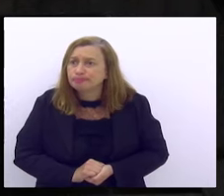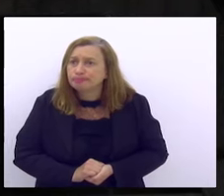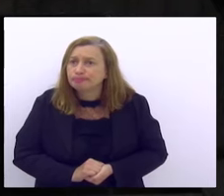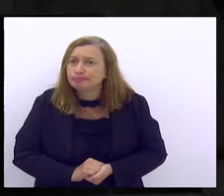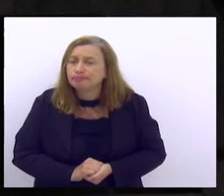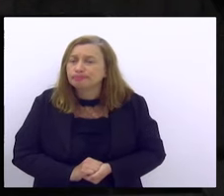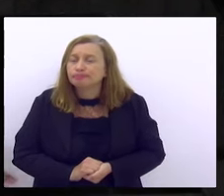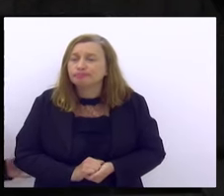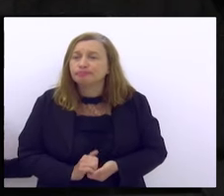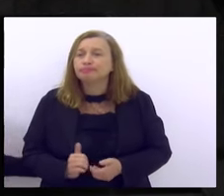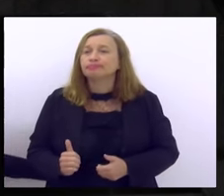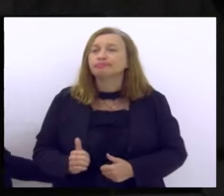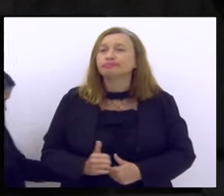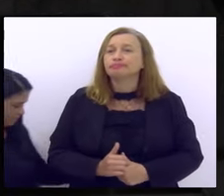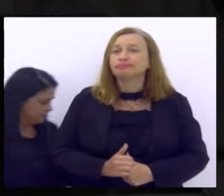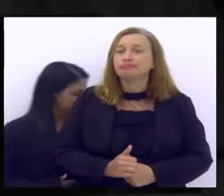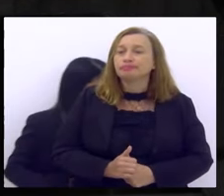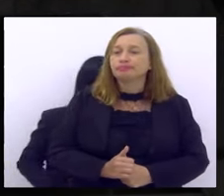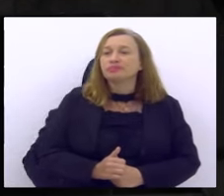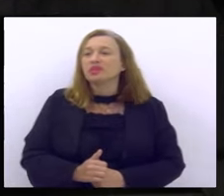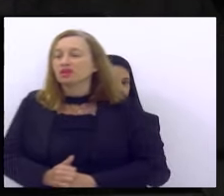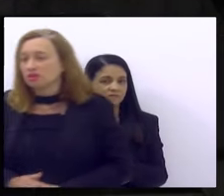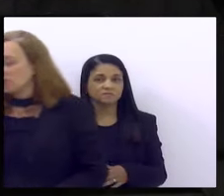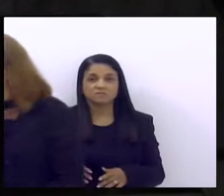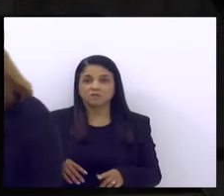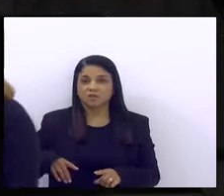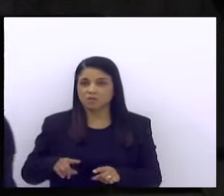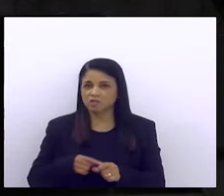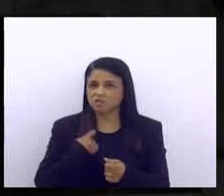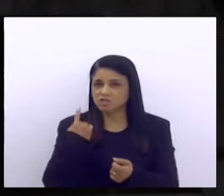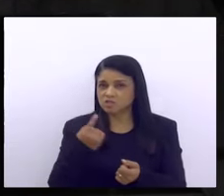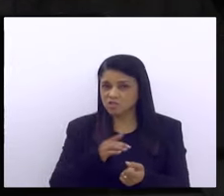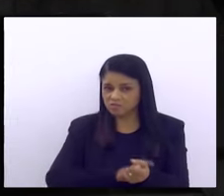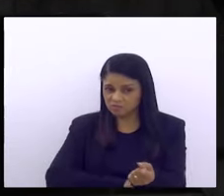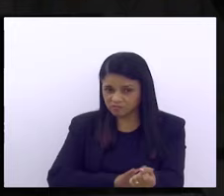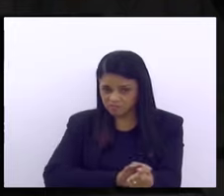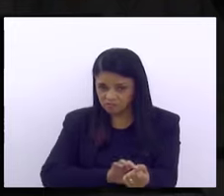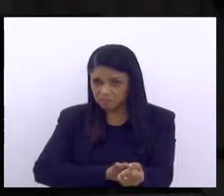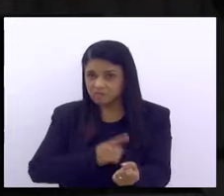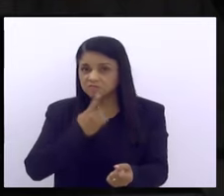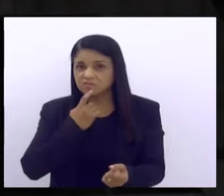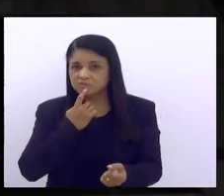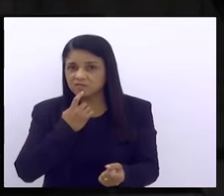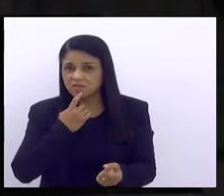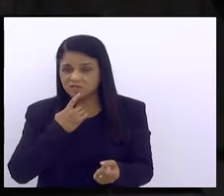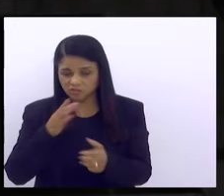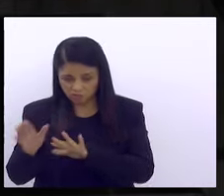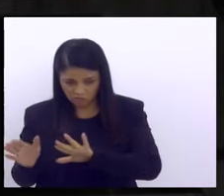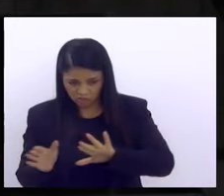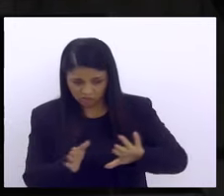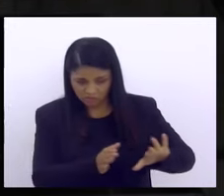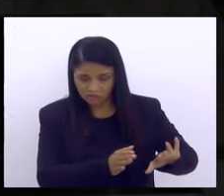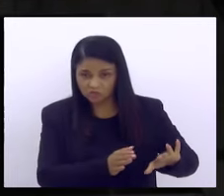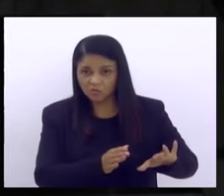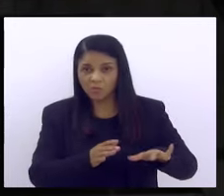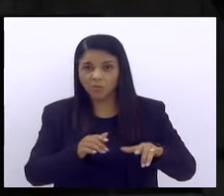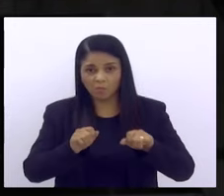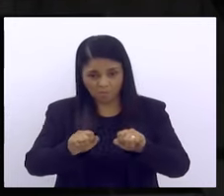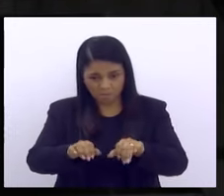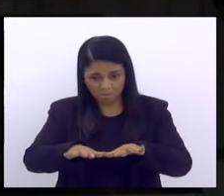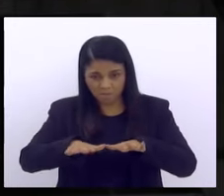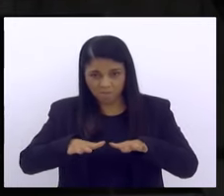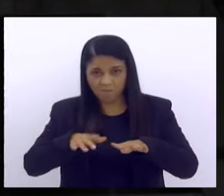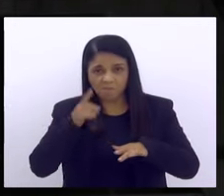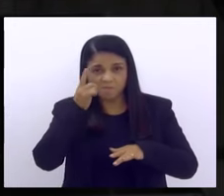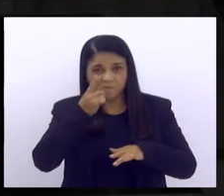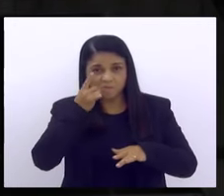acaba que nas nossas veias corre sangue, pô. A gente deixa o lado parlamentar de lado e aflora o lado